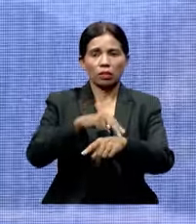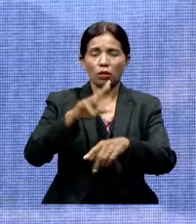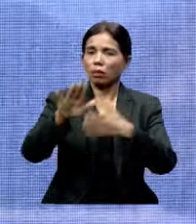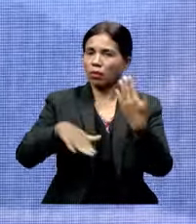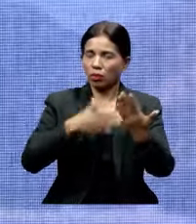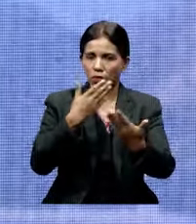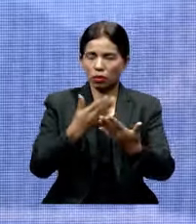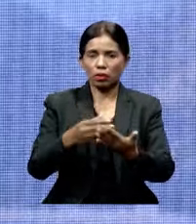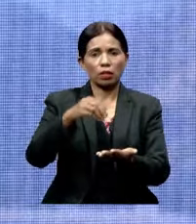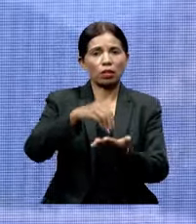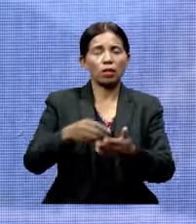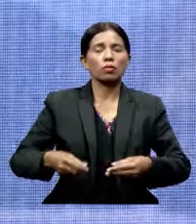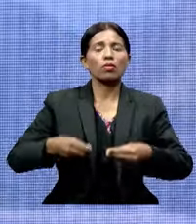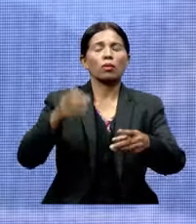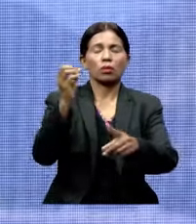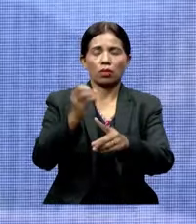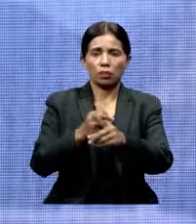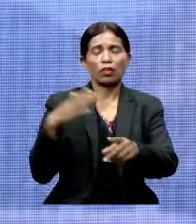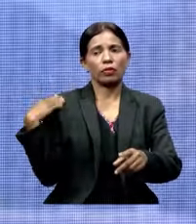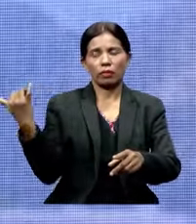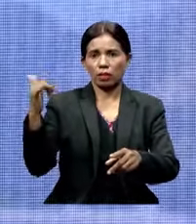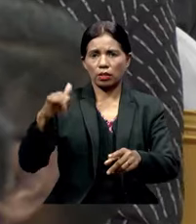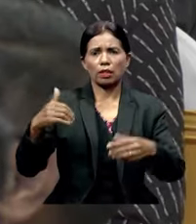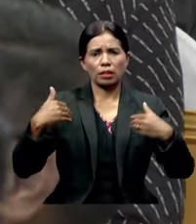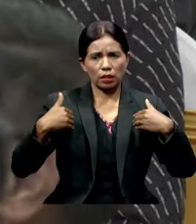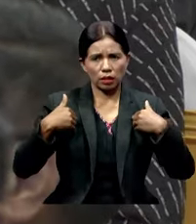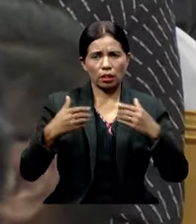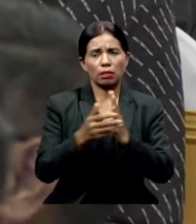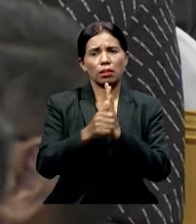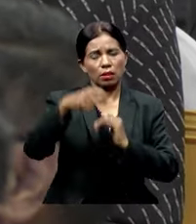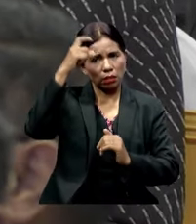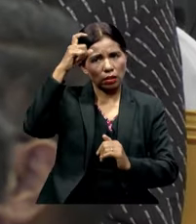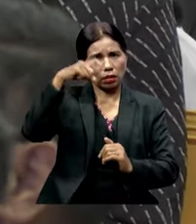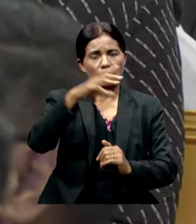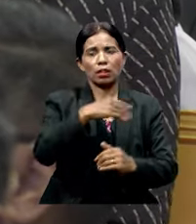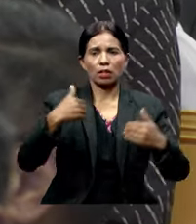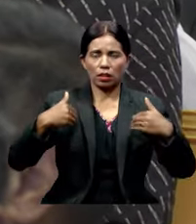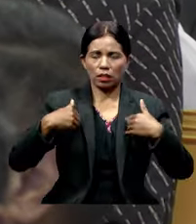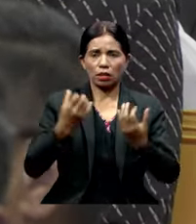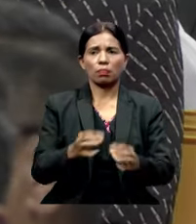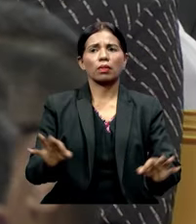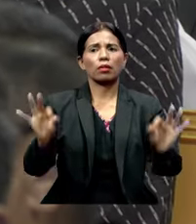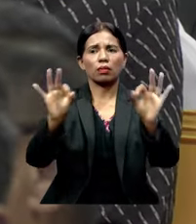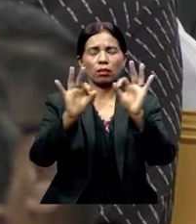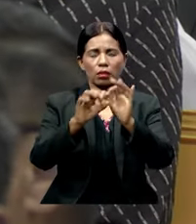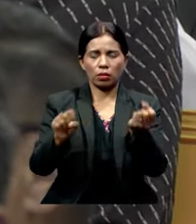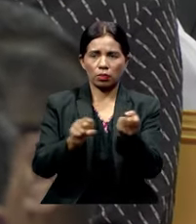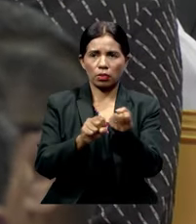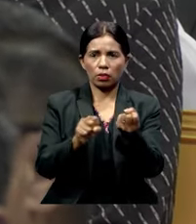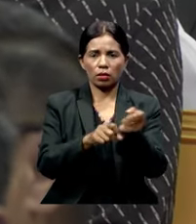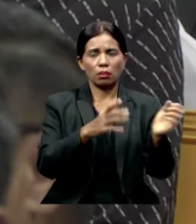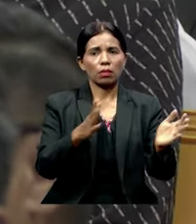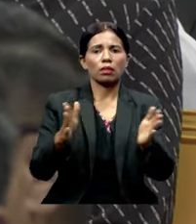Shoto, cria oportunidade para jovem tambacira e a capacidade intelectual, neve e a papel importante a contribuir para o